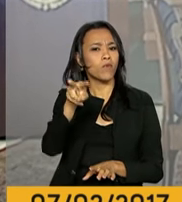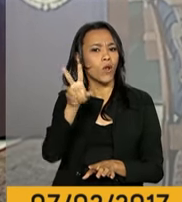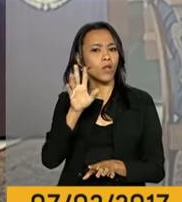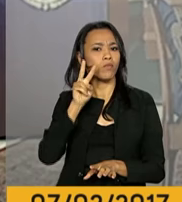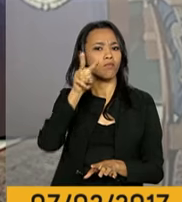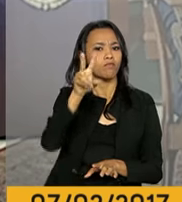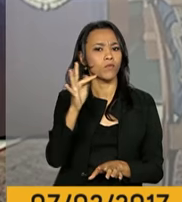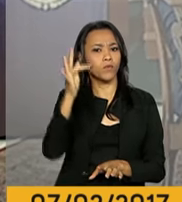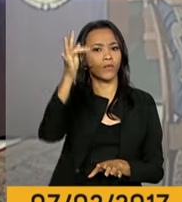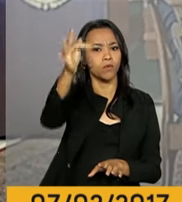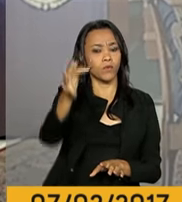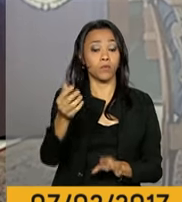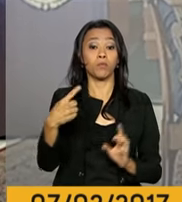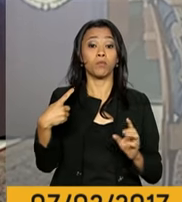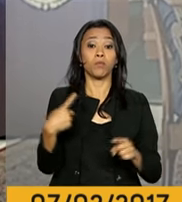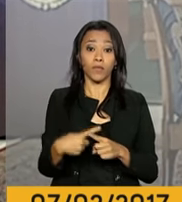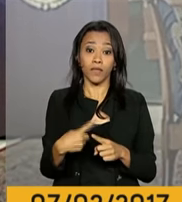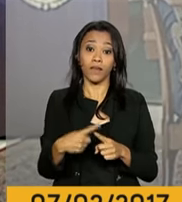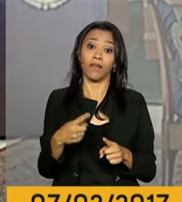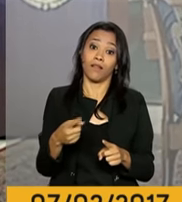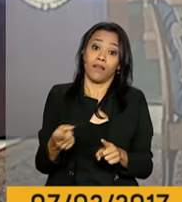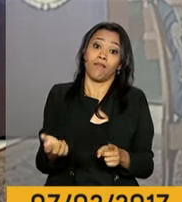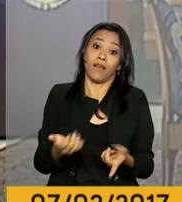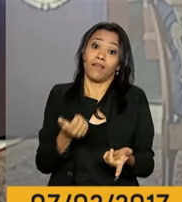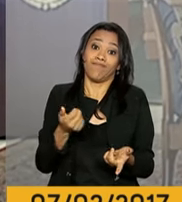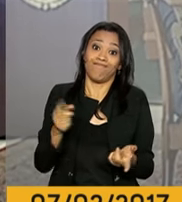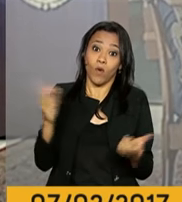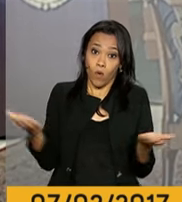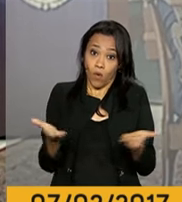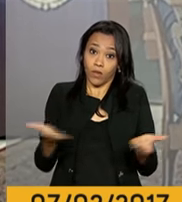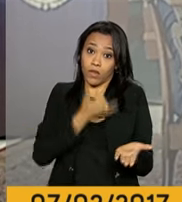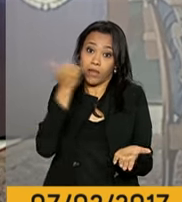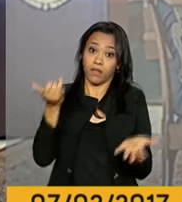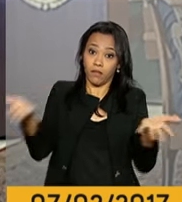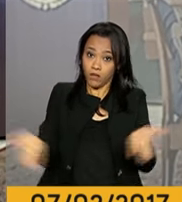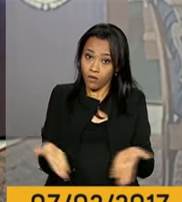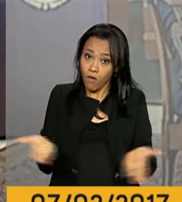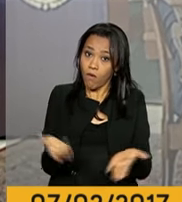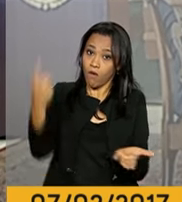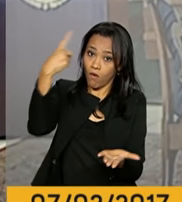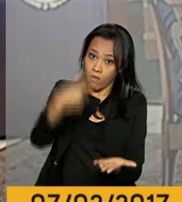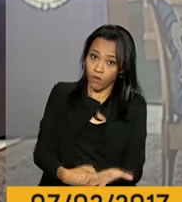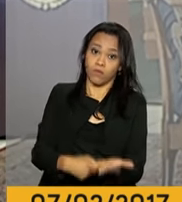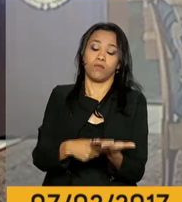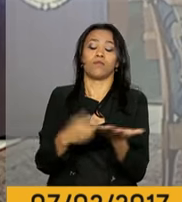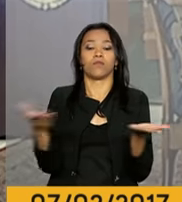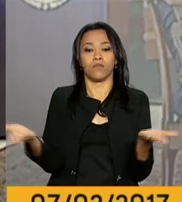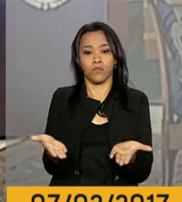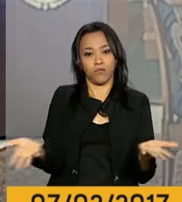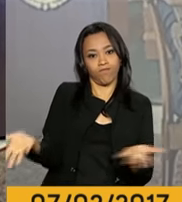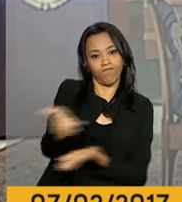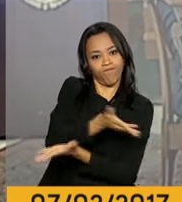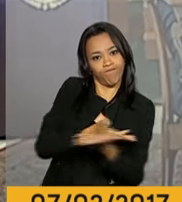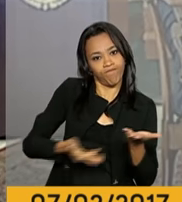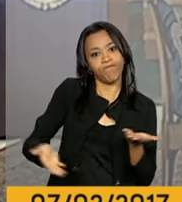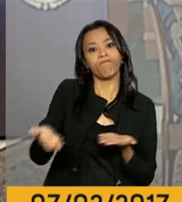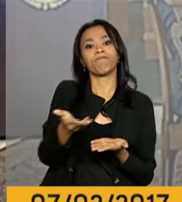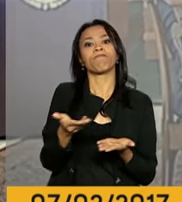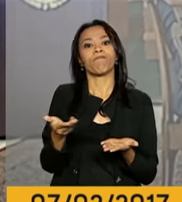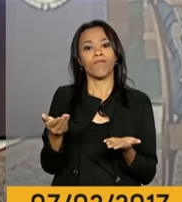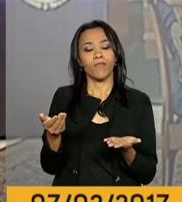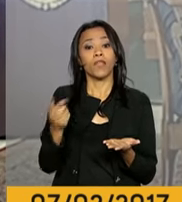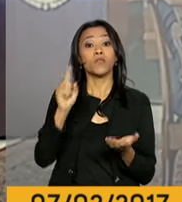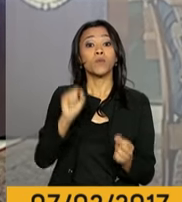resgate da vocação original de nossa aliança da vocação original de nossa integração da vocação